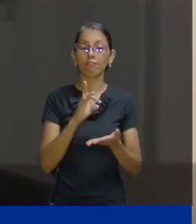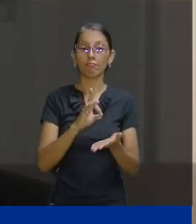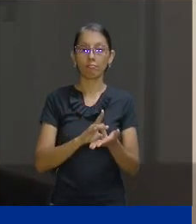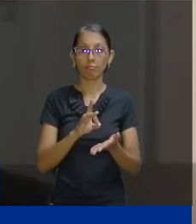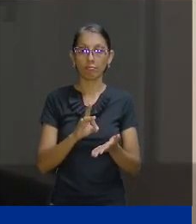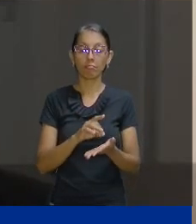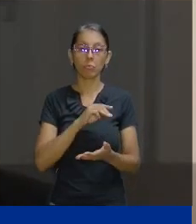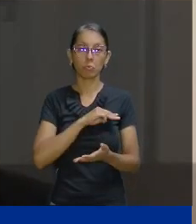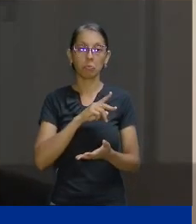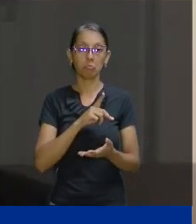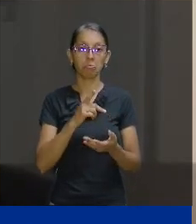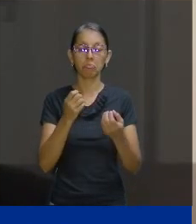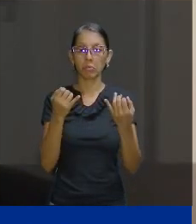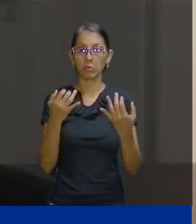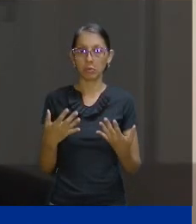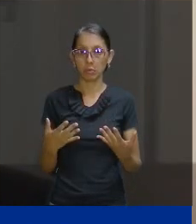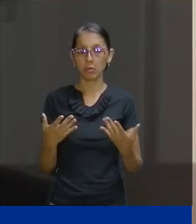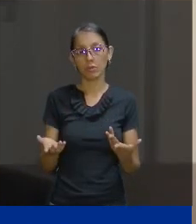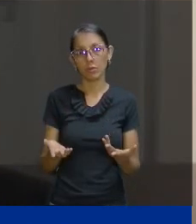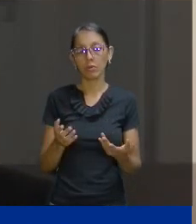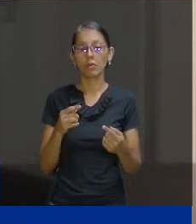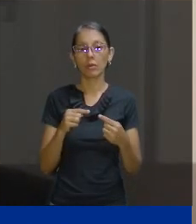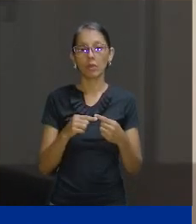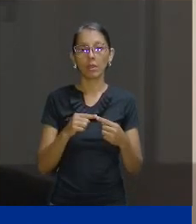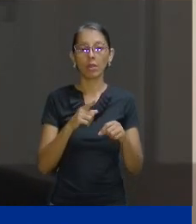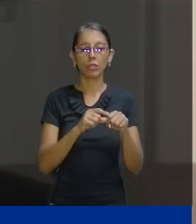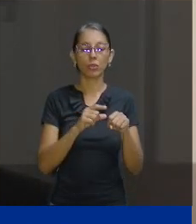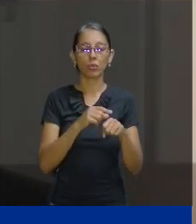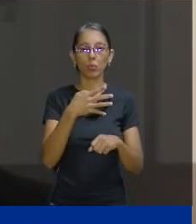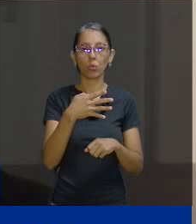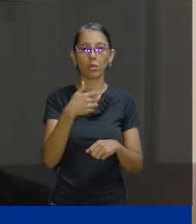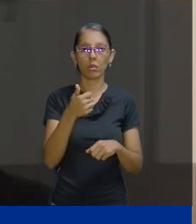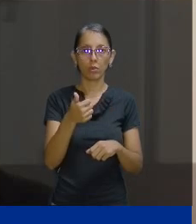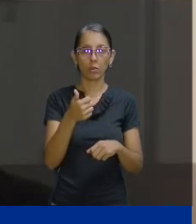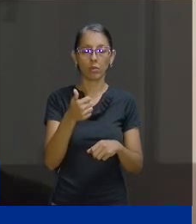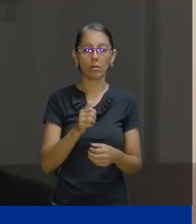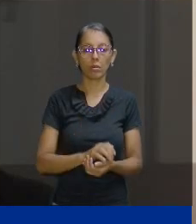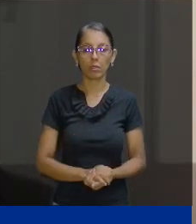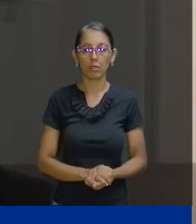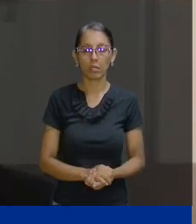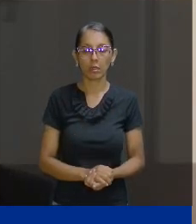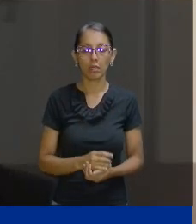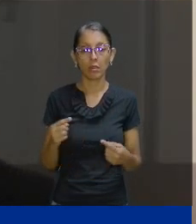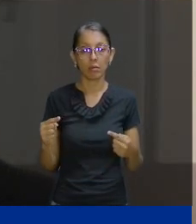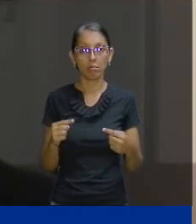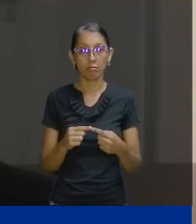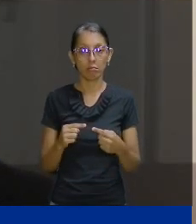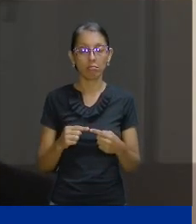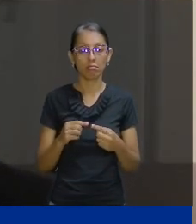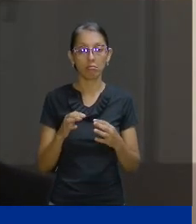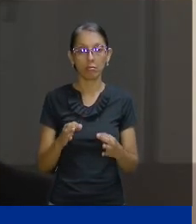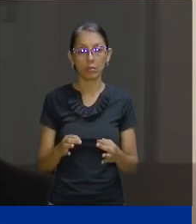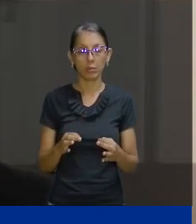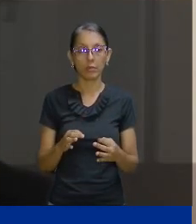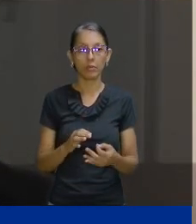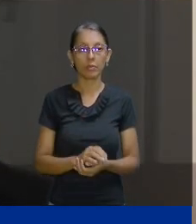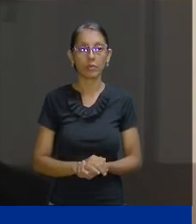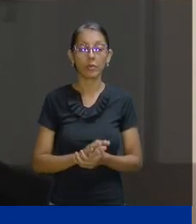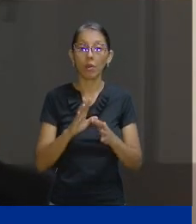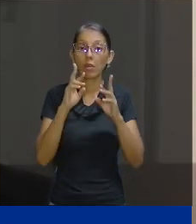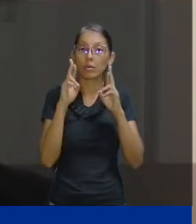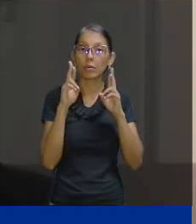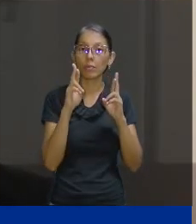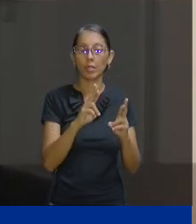de captação ilícita de sufrágio, que estaria, segundo o Ministério Público, claro nas mensagens. Com todo respeito ao